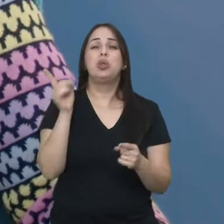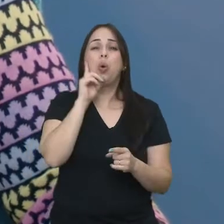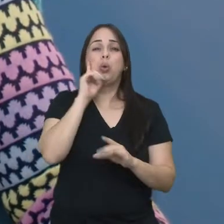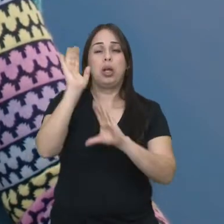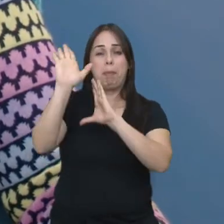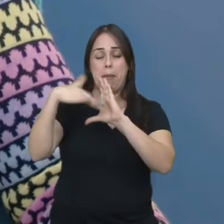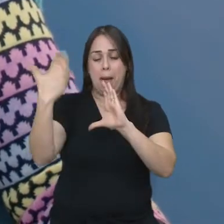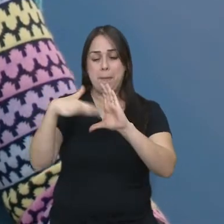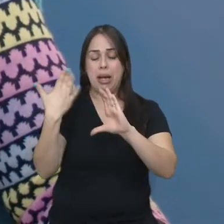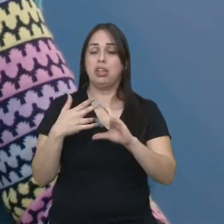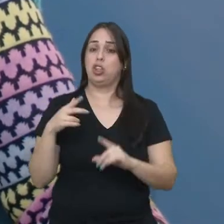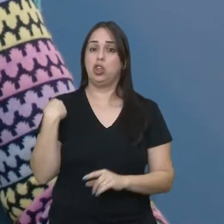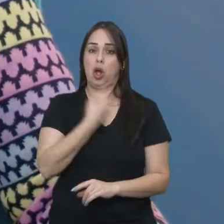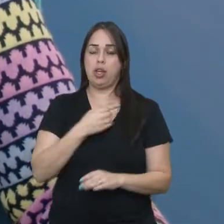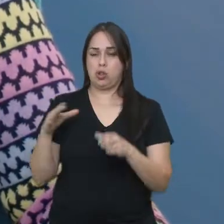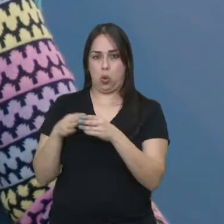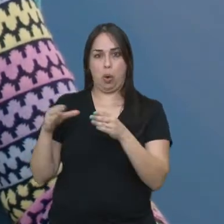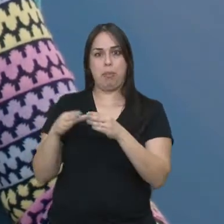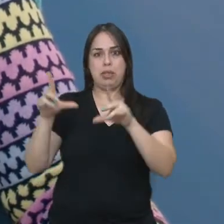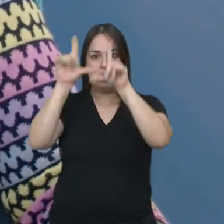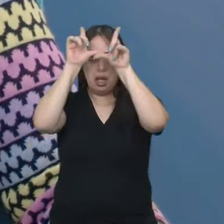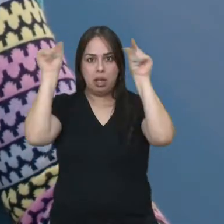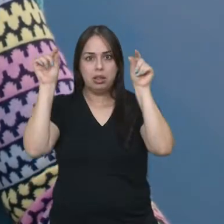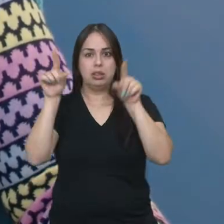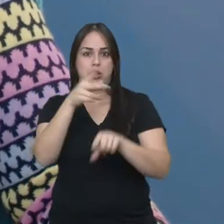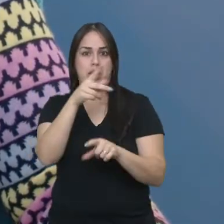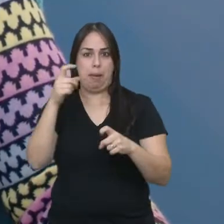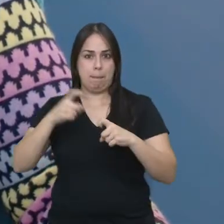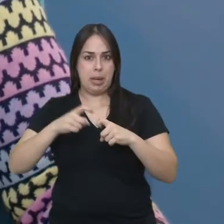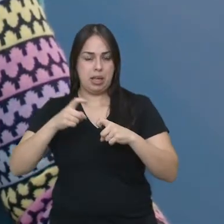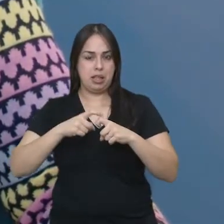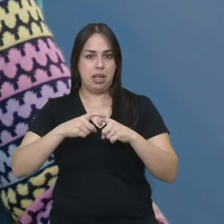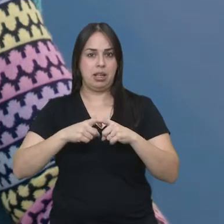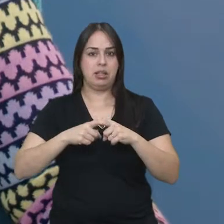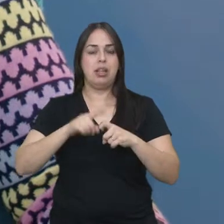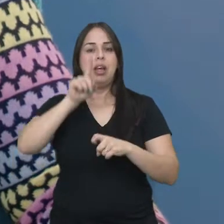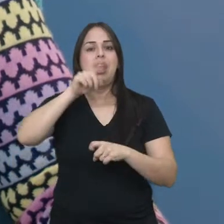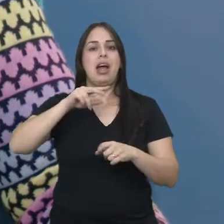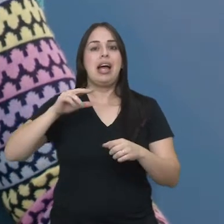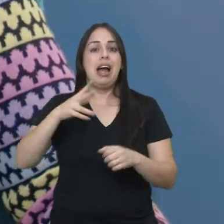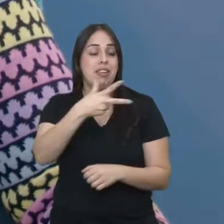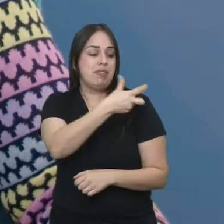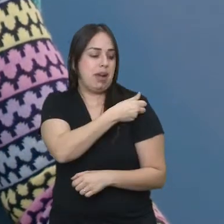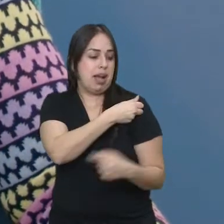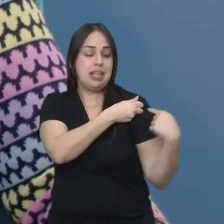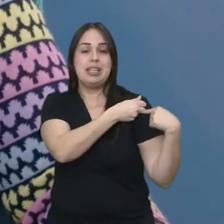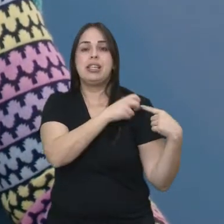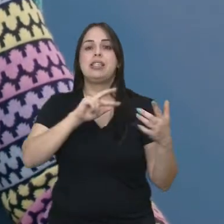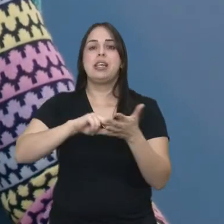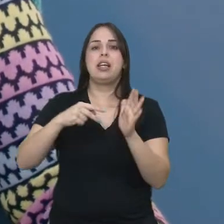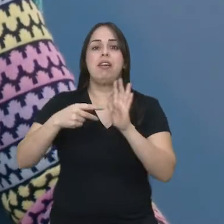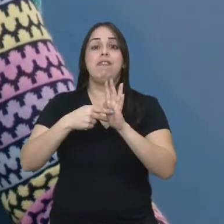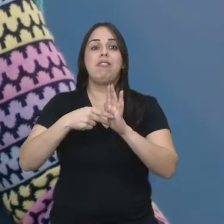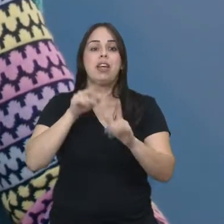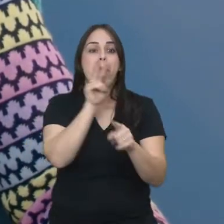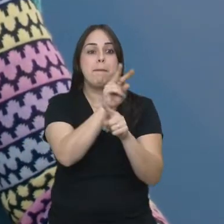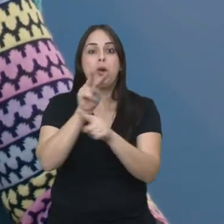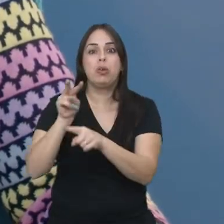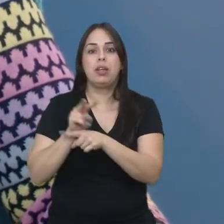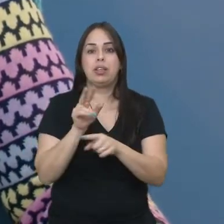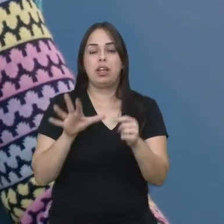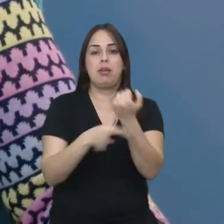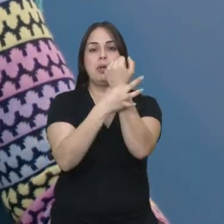trabalhar, nós profissionais de saúde, as pessoas, assim, vacinar é um ato social. Eu tenho que me vacinar para me proteger e proteger o